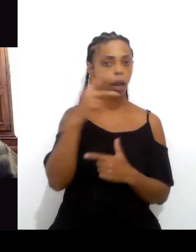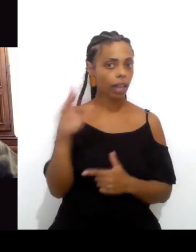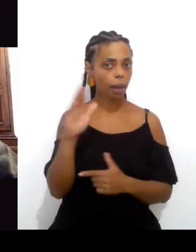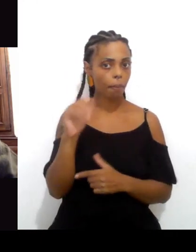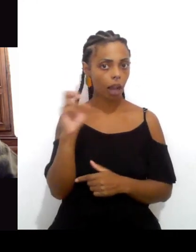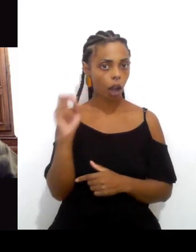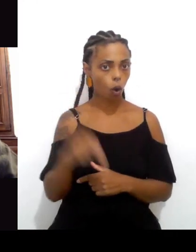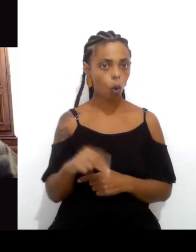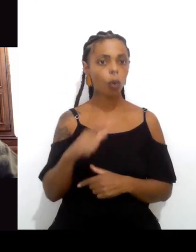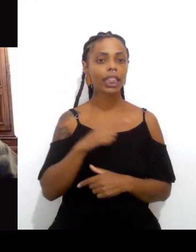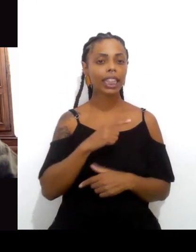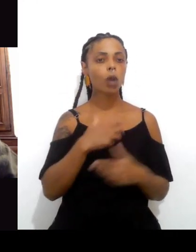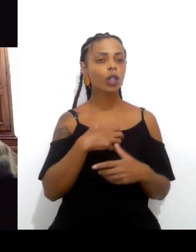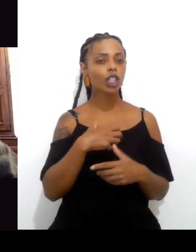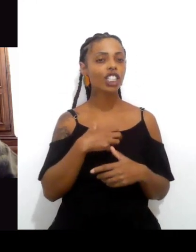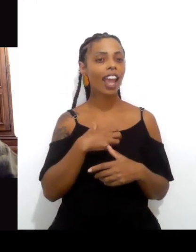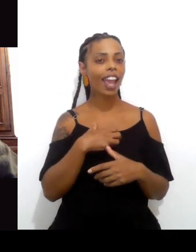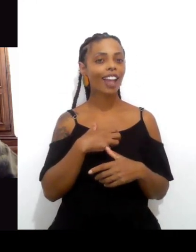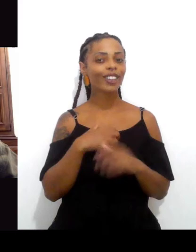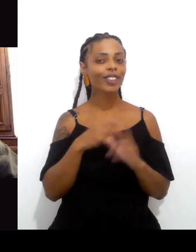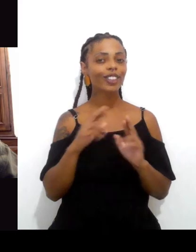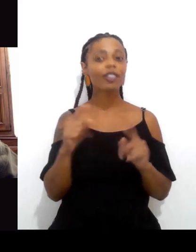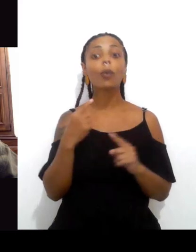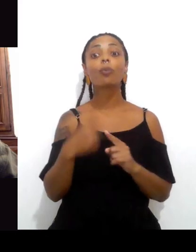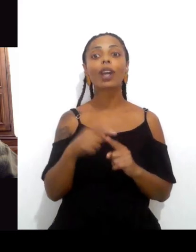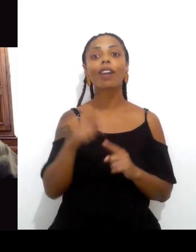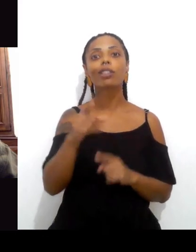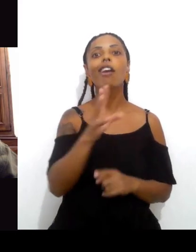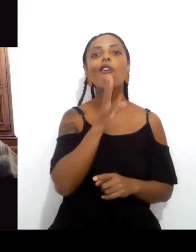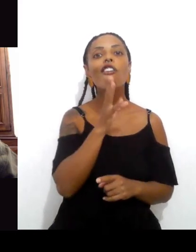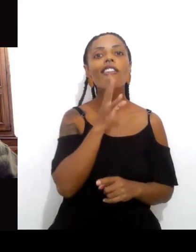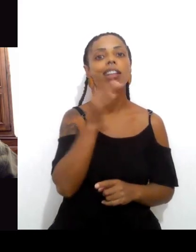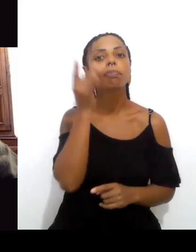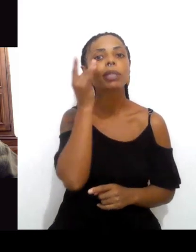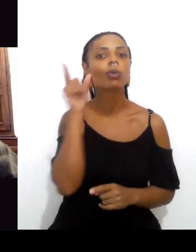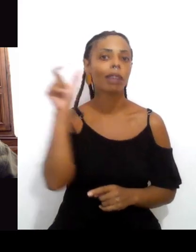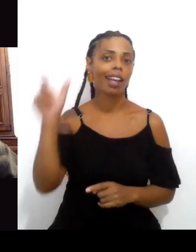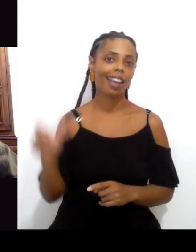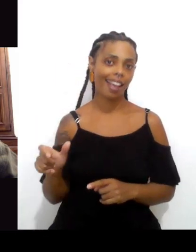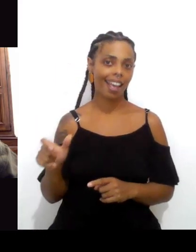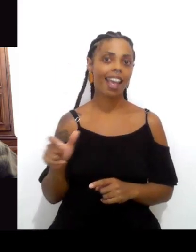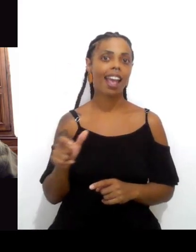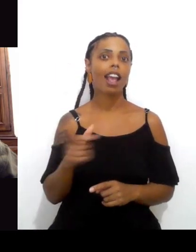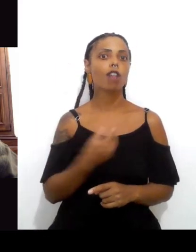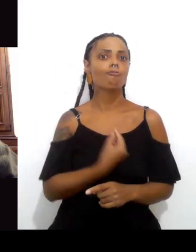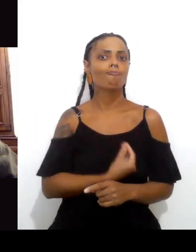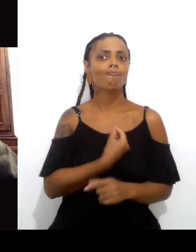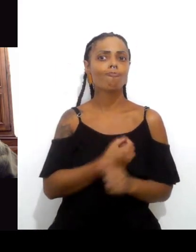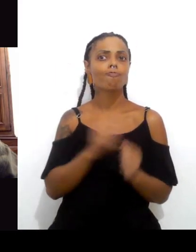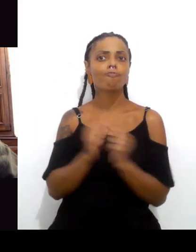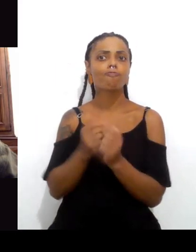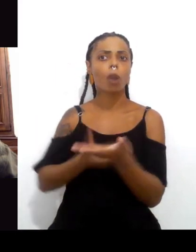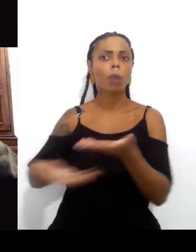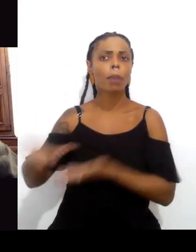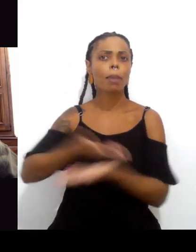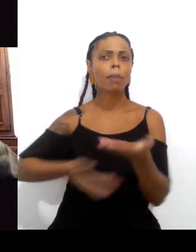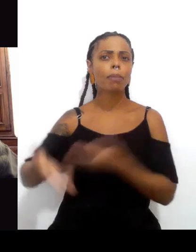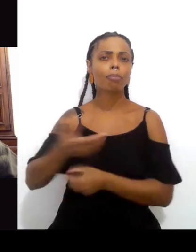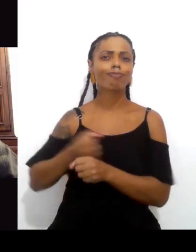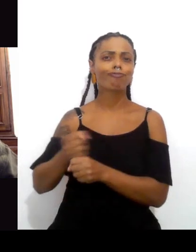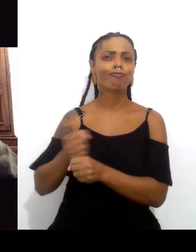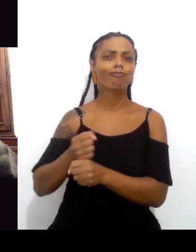têm essa particularidade né que você o conheceu pessoalmente vocês conviveram durante décadas frequentou o seu atelier